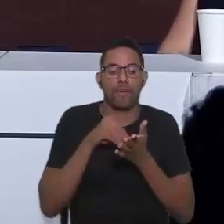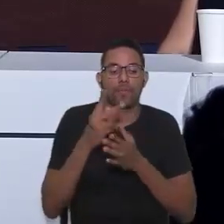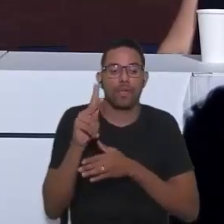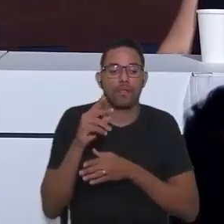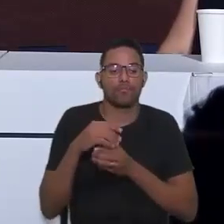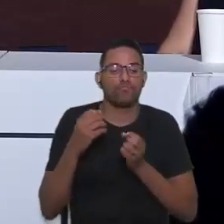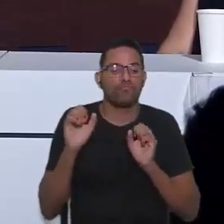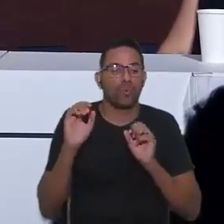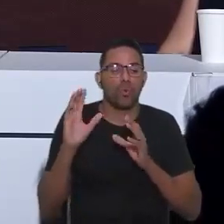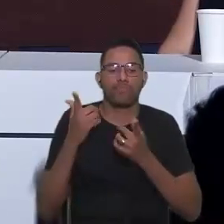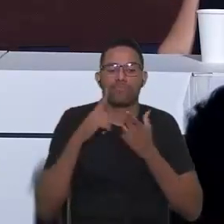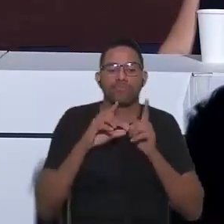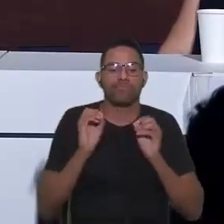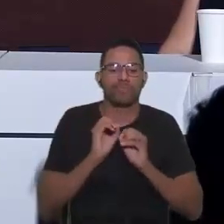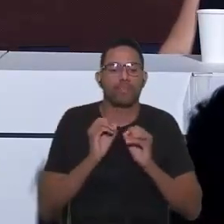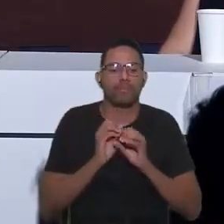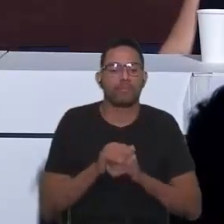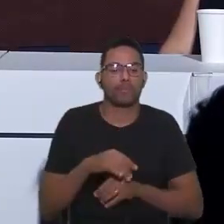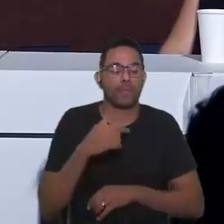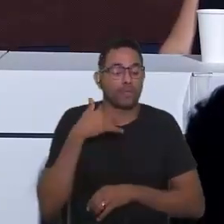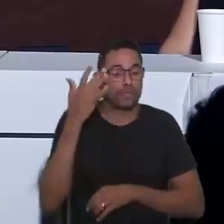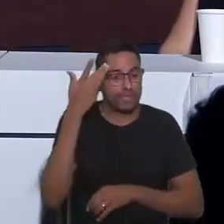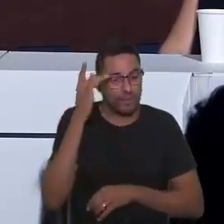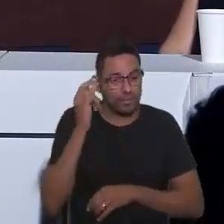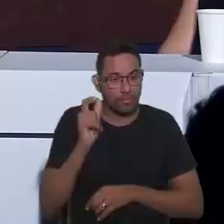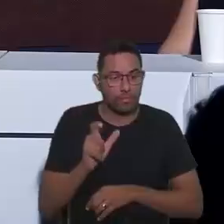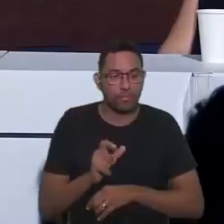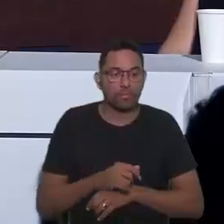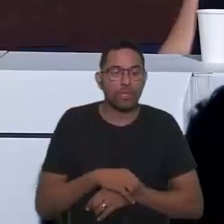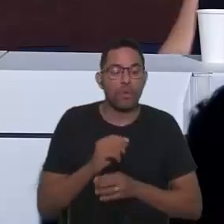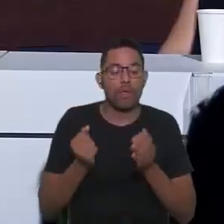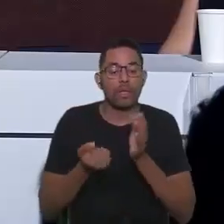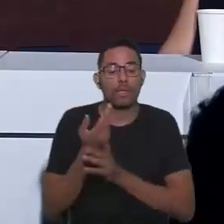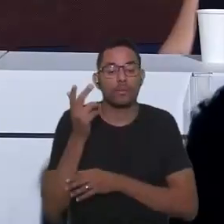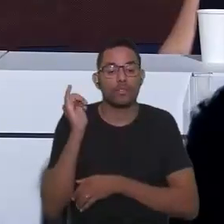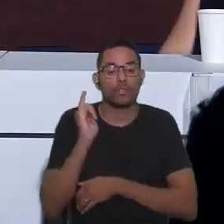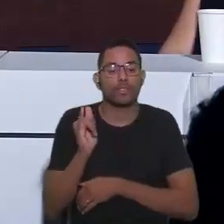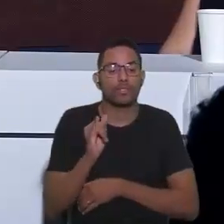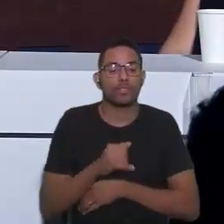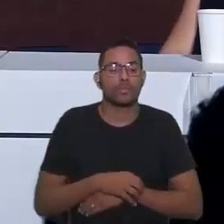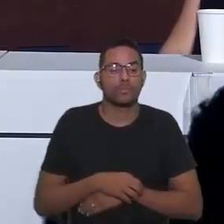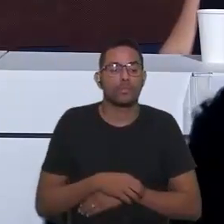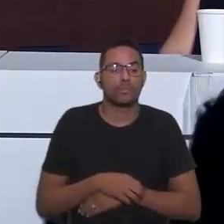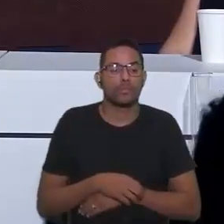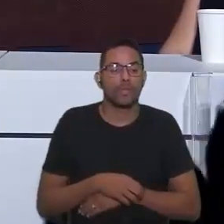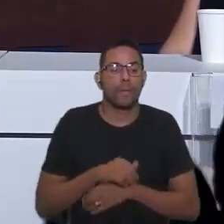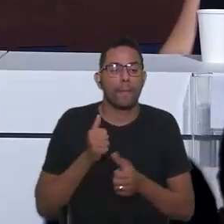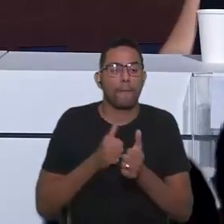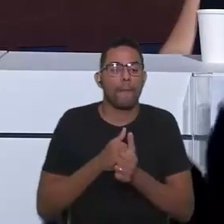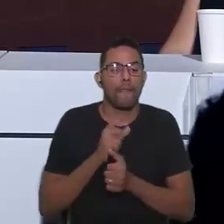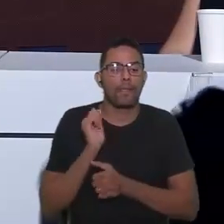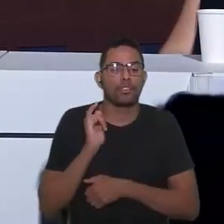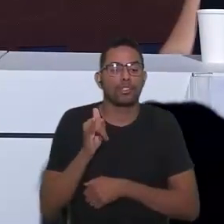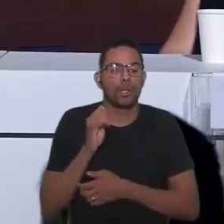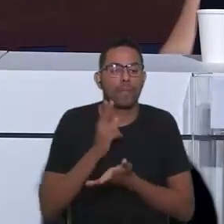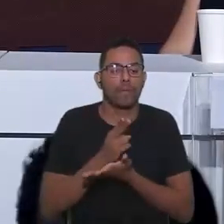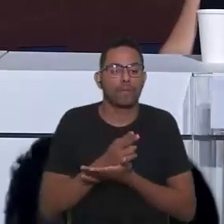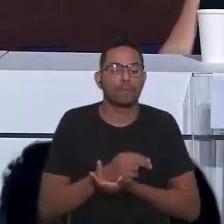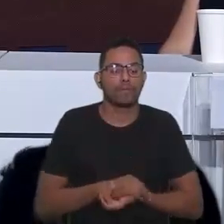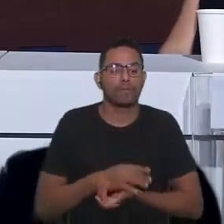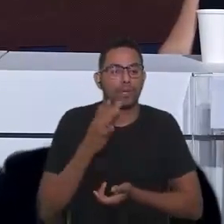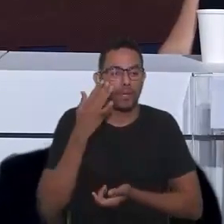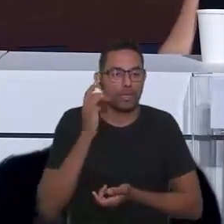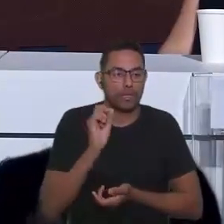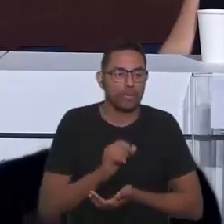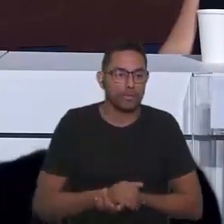me convence. Assim. Eu sei que ela não está, mas quando eu invento o que ela diz, é tão perto do que ela diria que eu